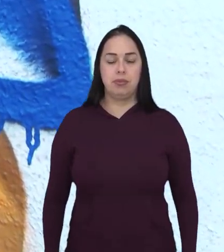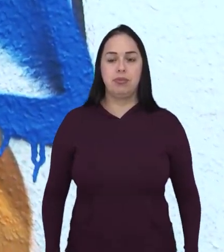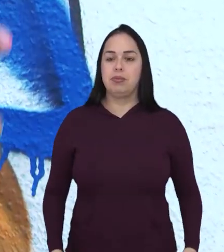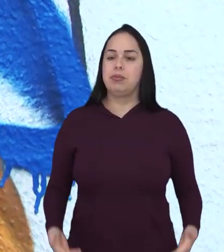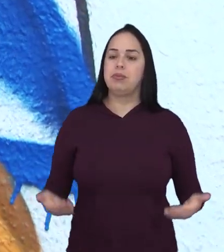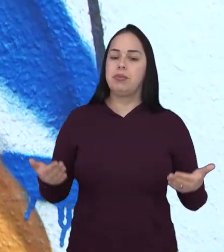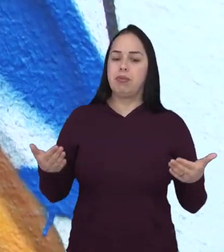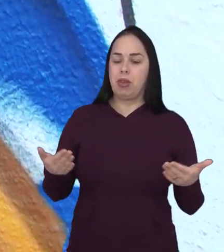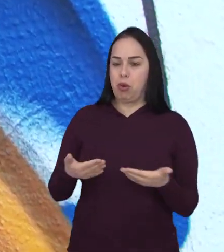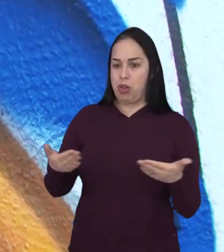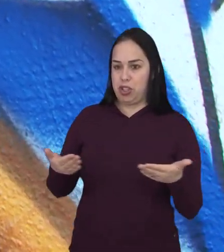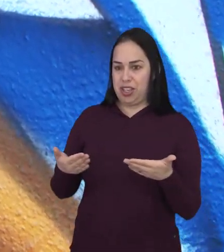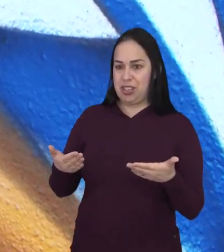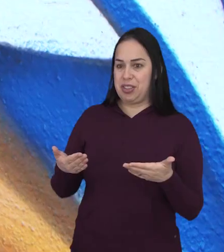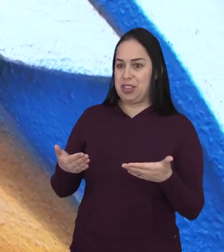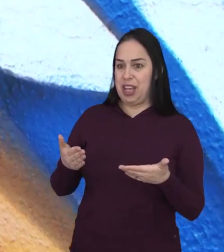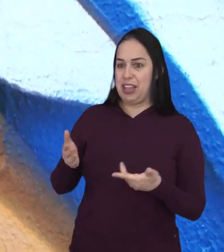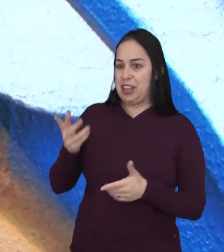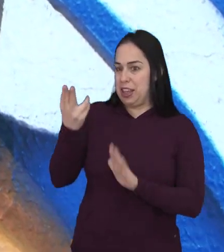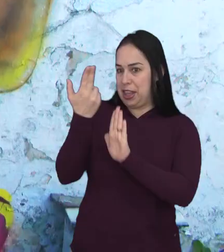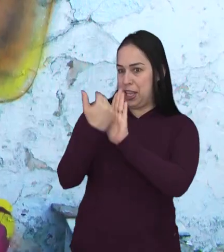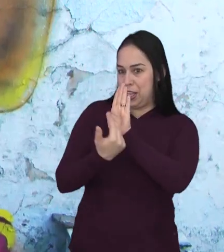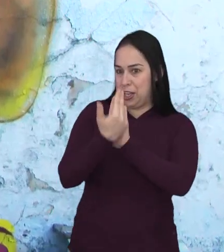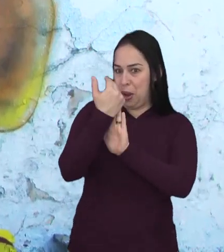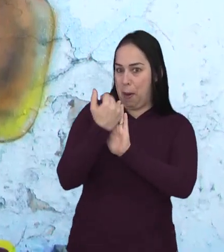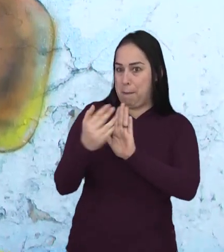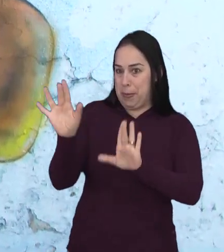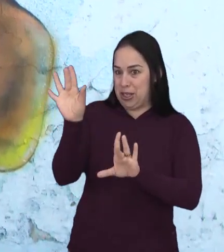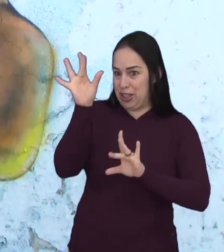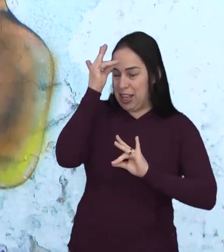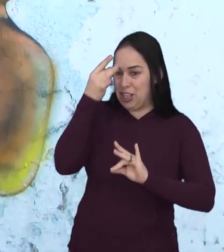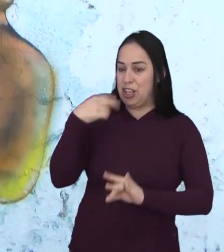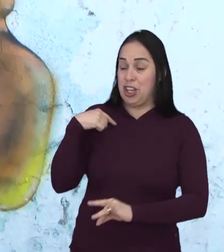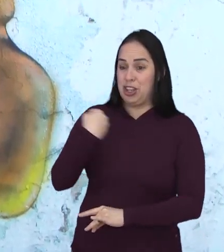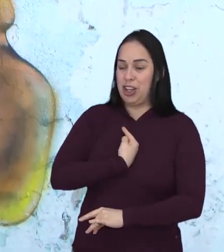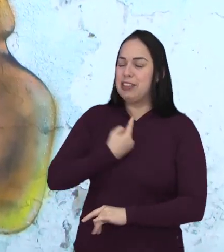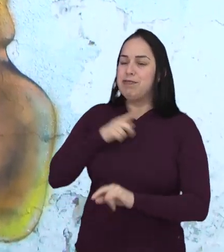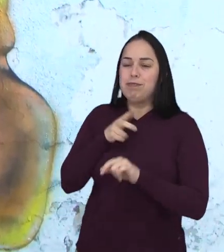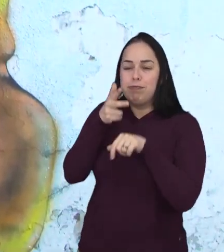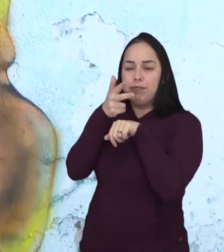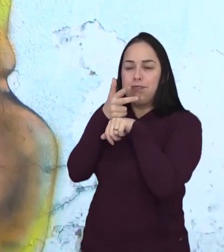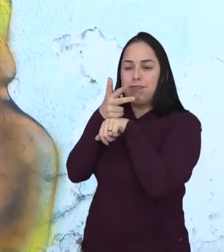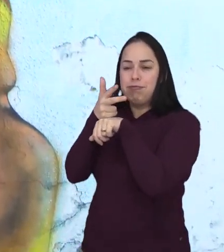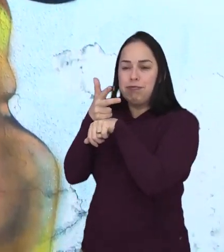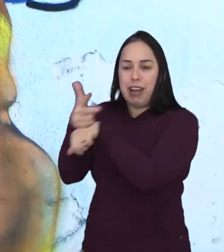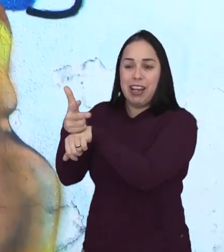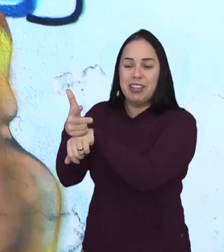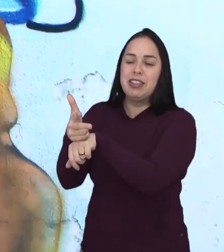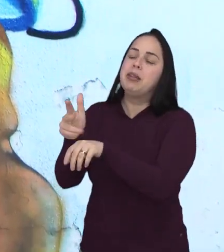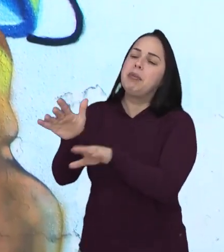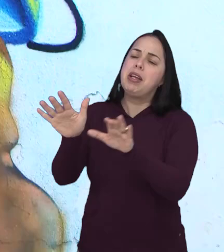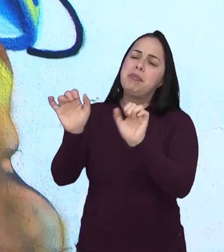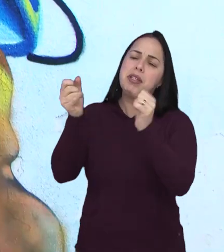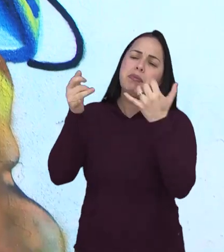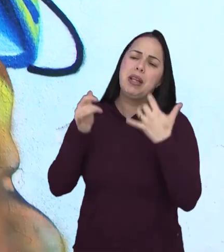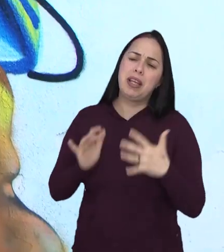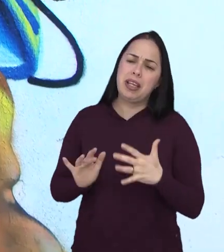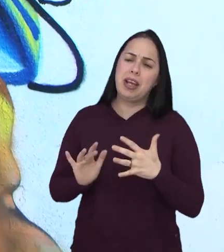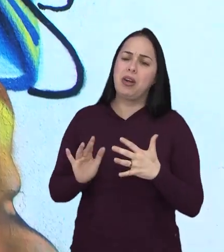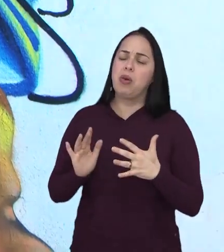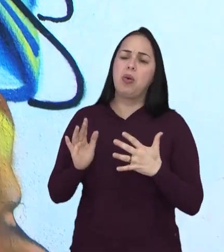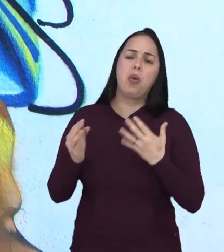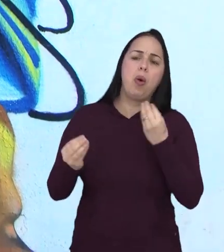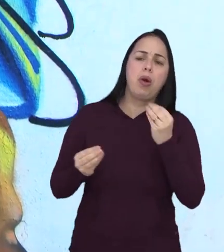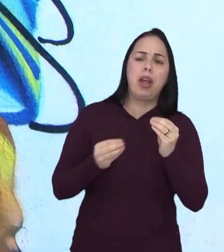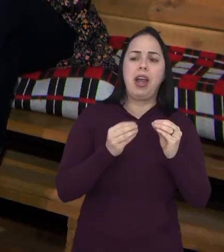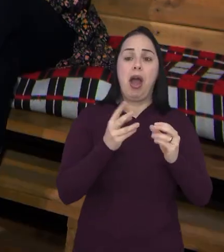Hoje você fez então um personagem, né? A gente teve a honra de acompanhar você criando um personagem. Fala pra gente um pouco dos